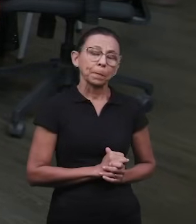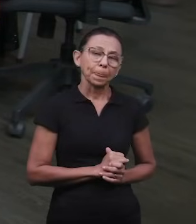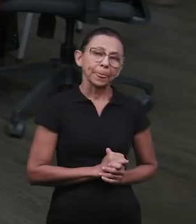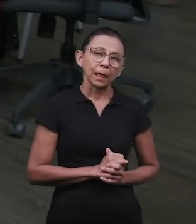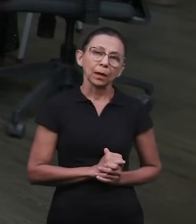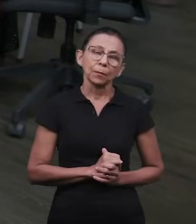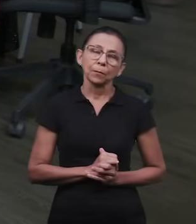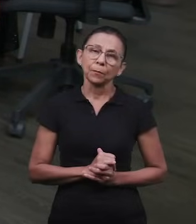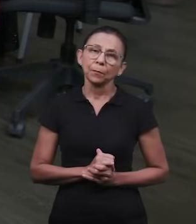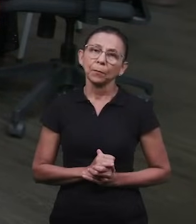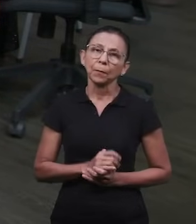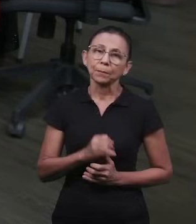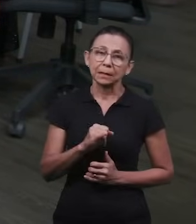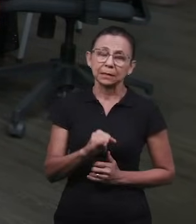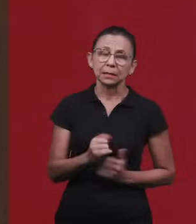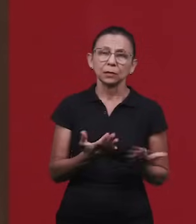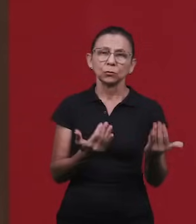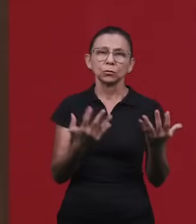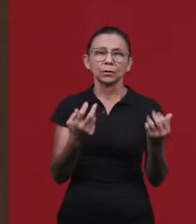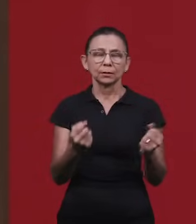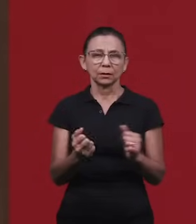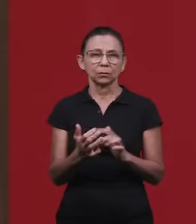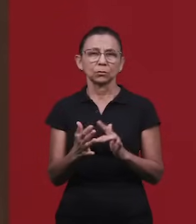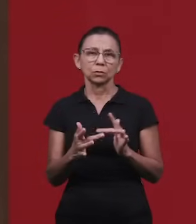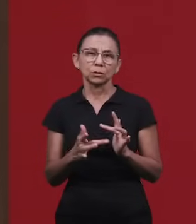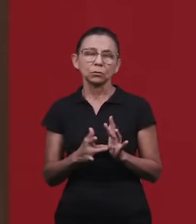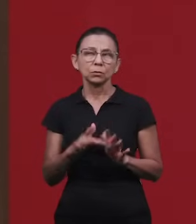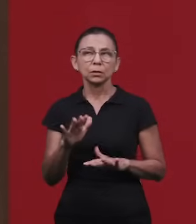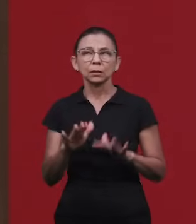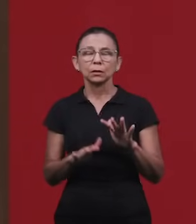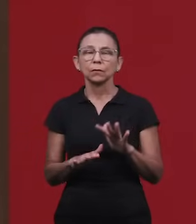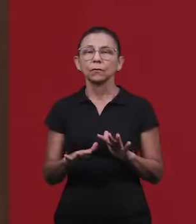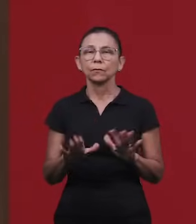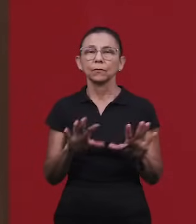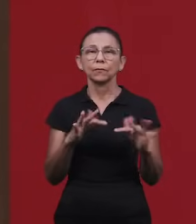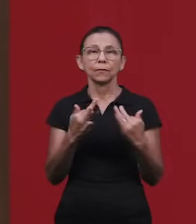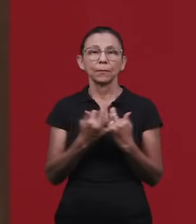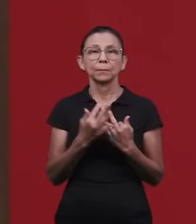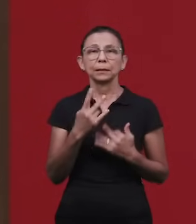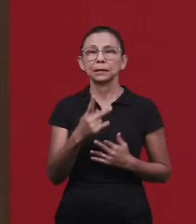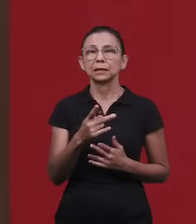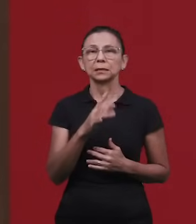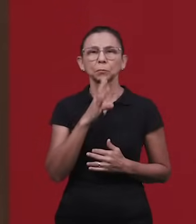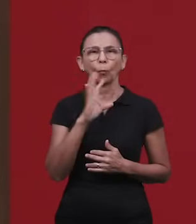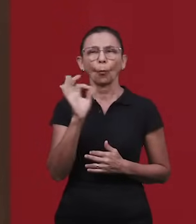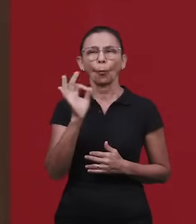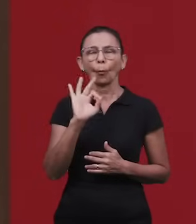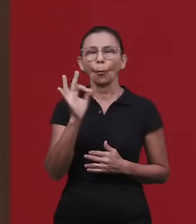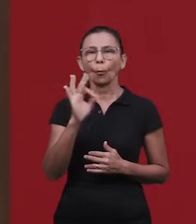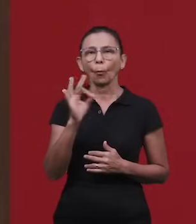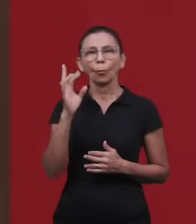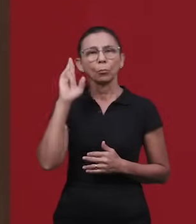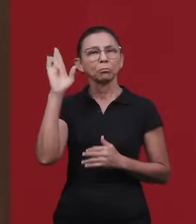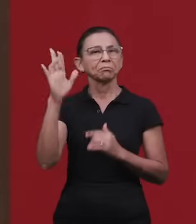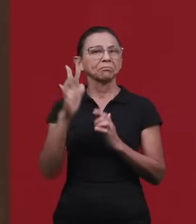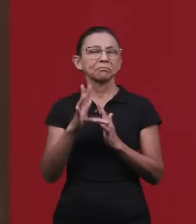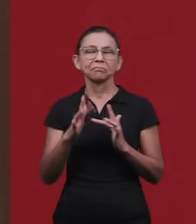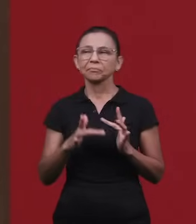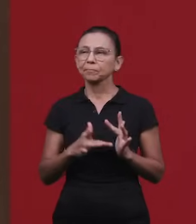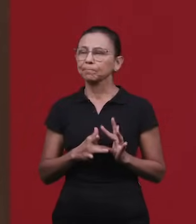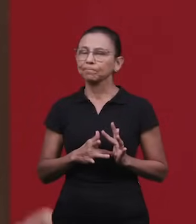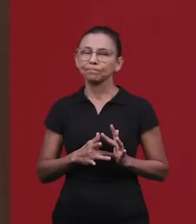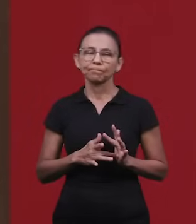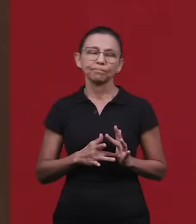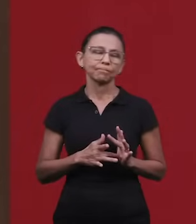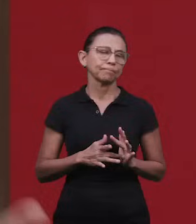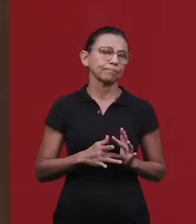é provável que a família dele não conheça o Senhor. Então nós vemos várias famílias que que não conhecem o